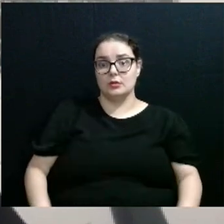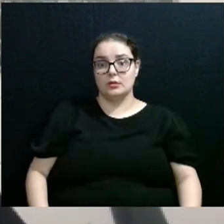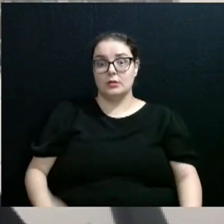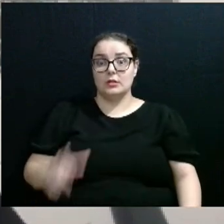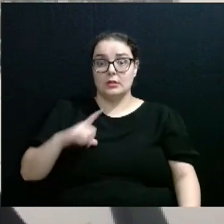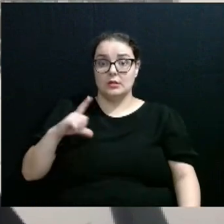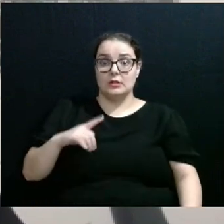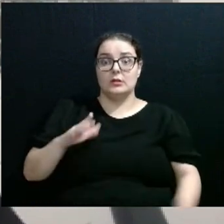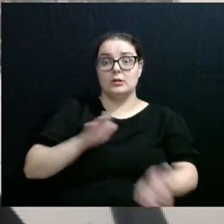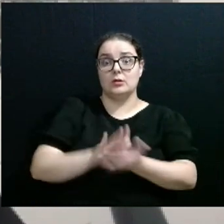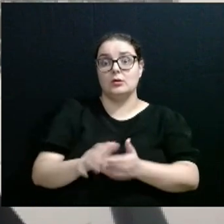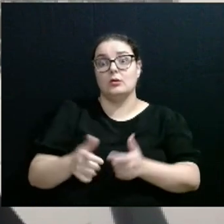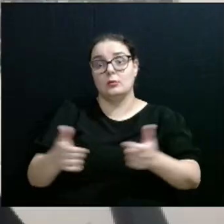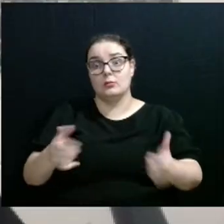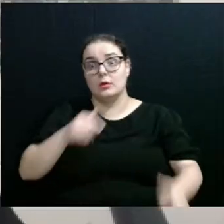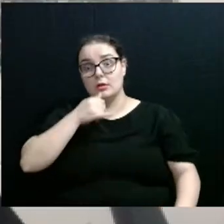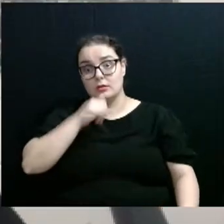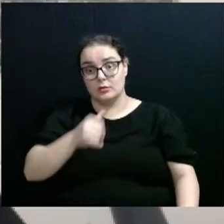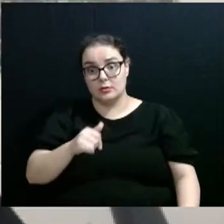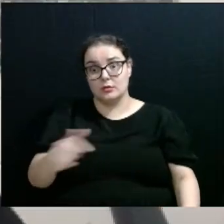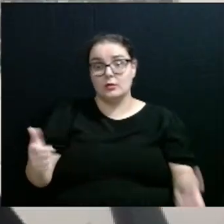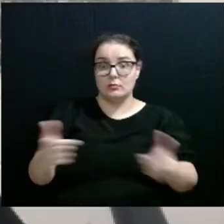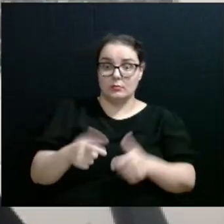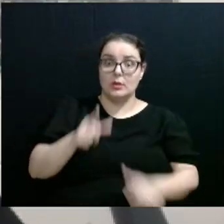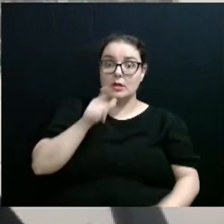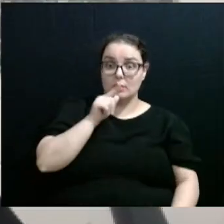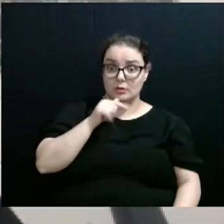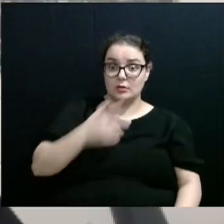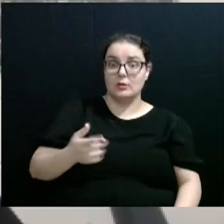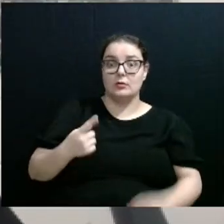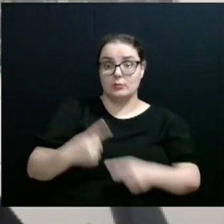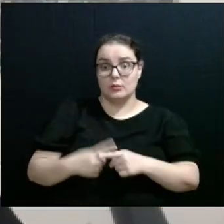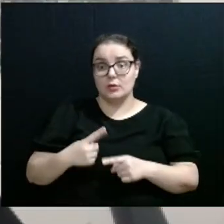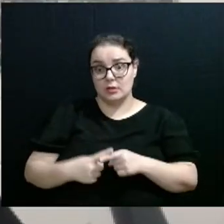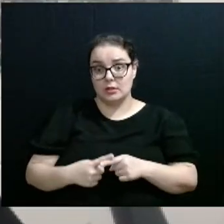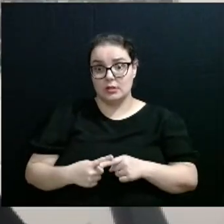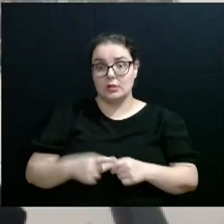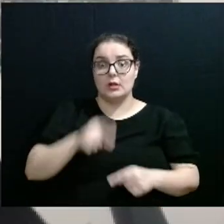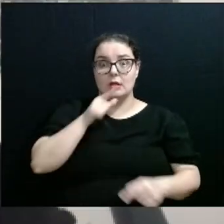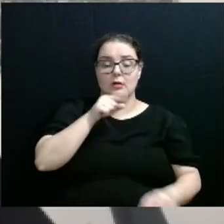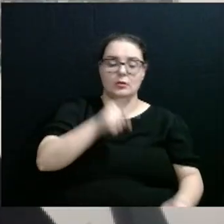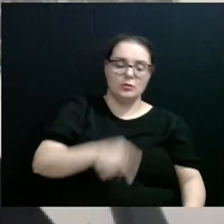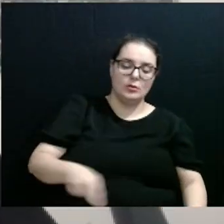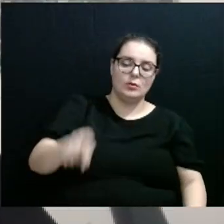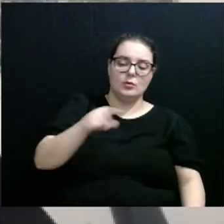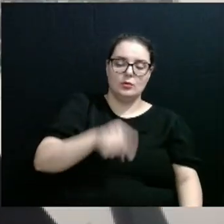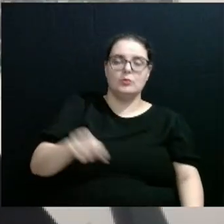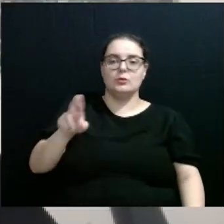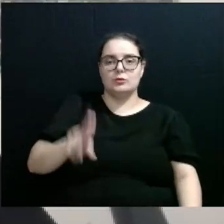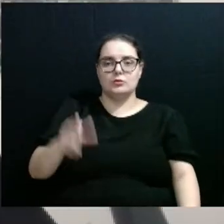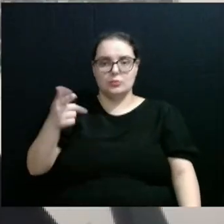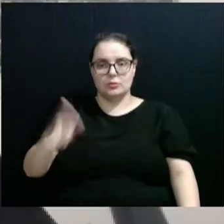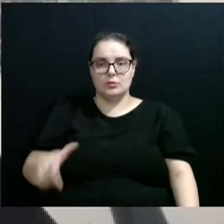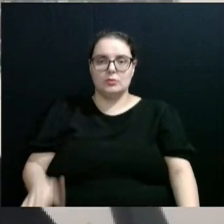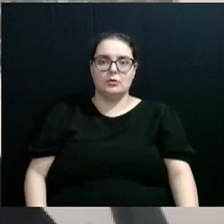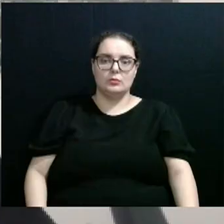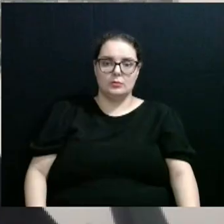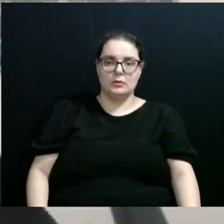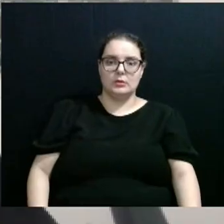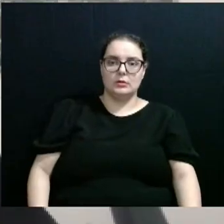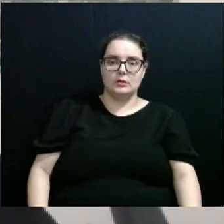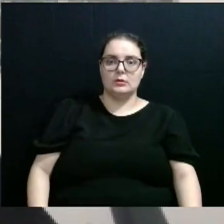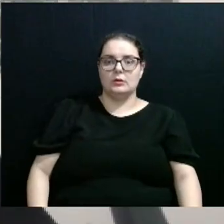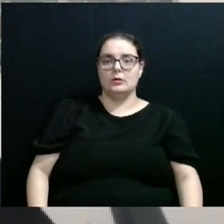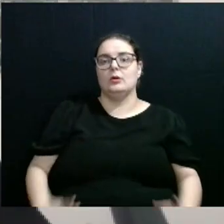de energia e menor de água, porque a mesma água está sendo sempre reutilizada. No mecanismo anterior que eu falei, onde